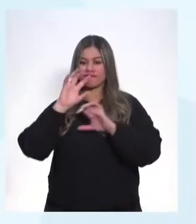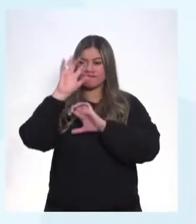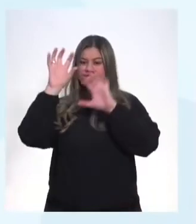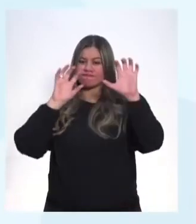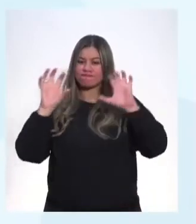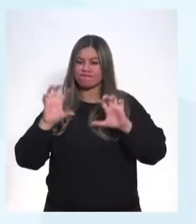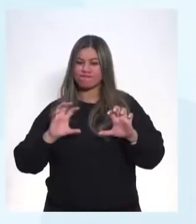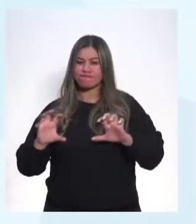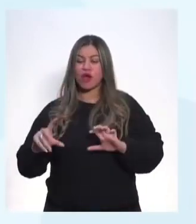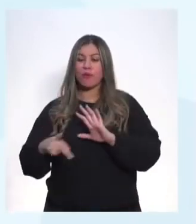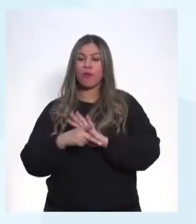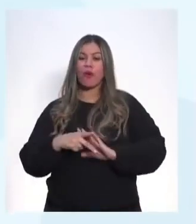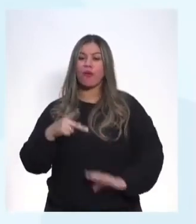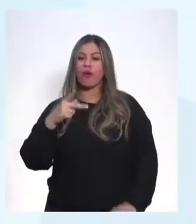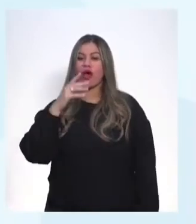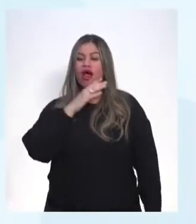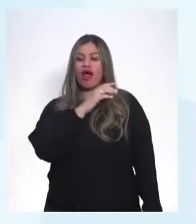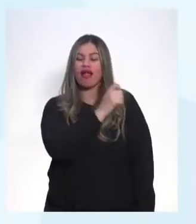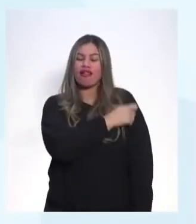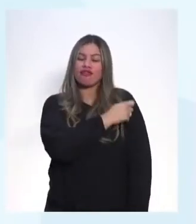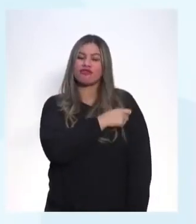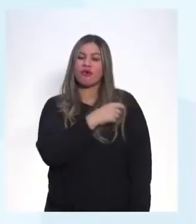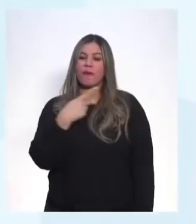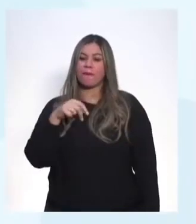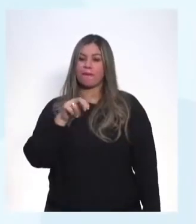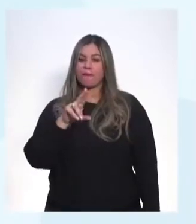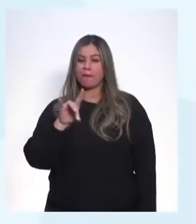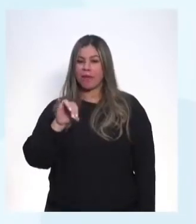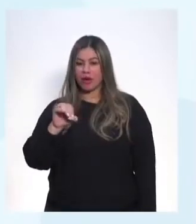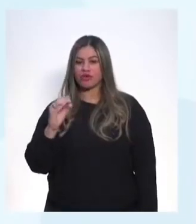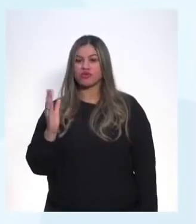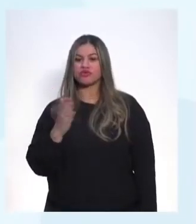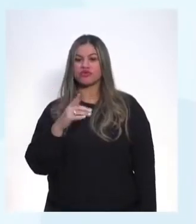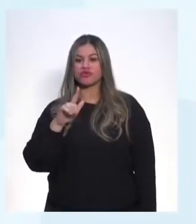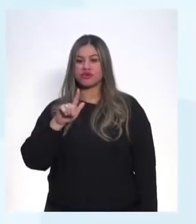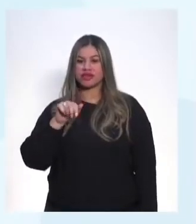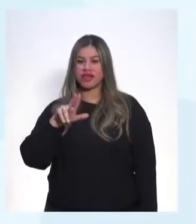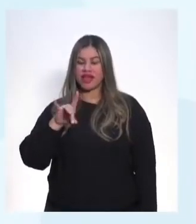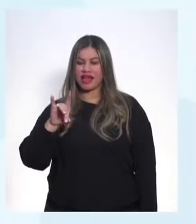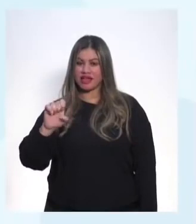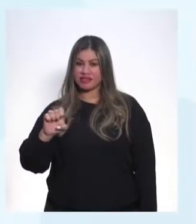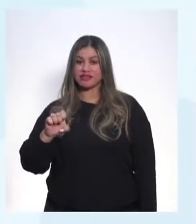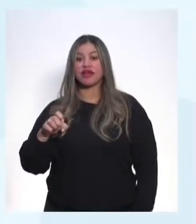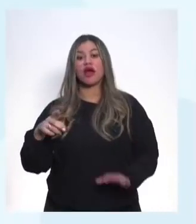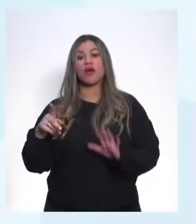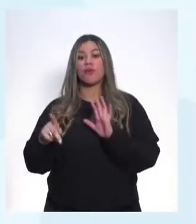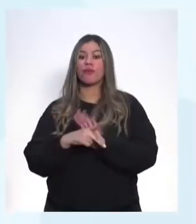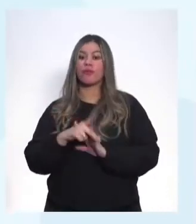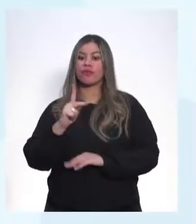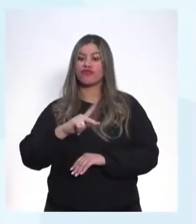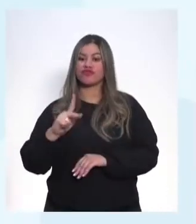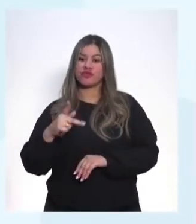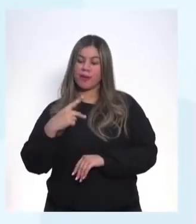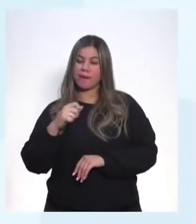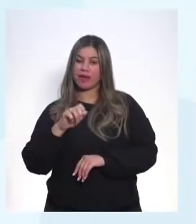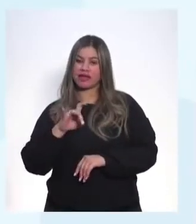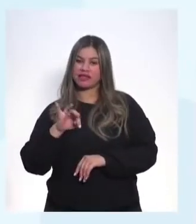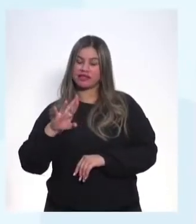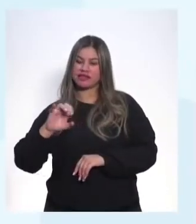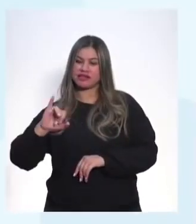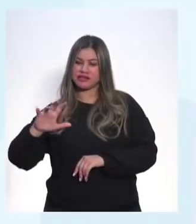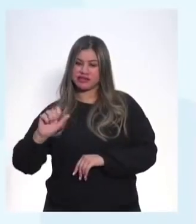aluno Paulo Guedes, que é aluno da professora Patrícia Guedes, na verdade é filho dela também, e ele participa de várias